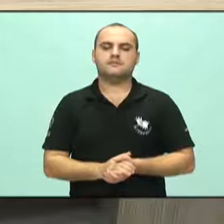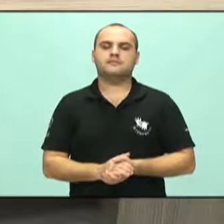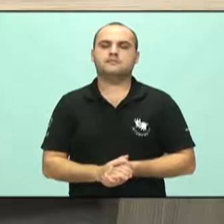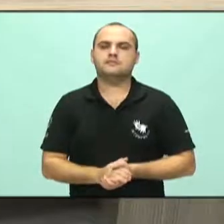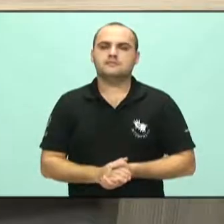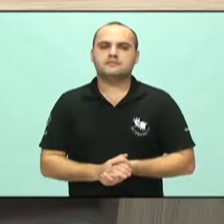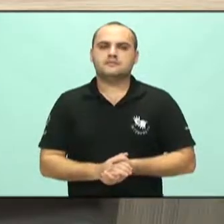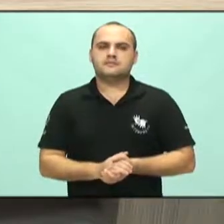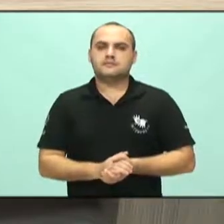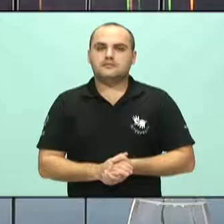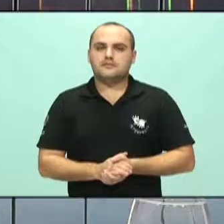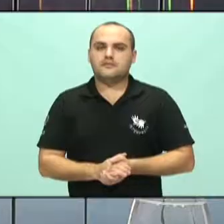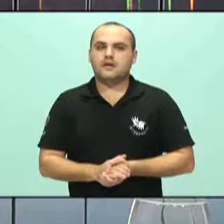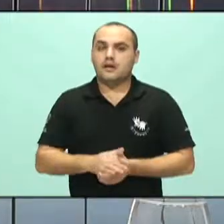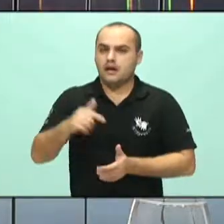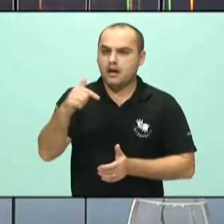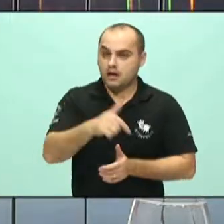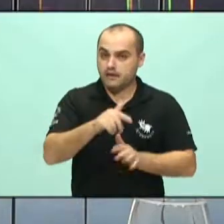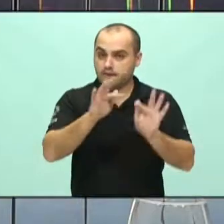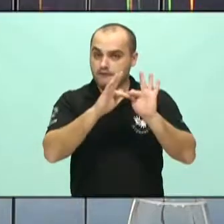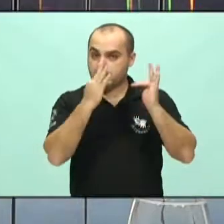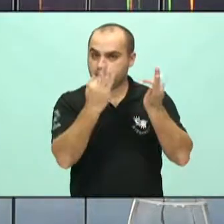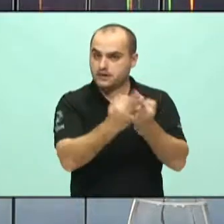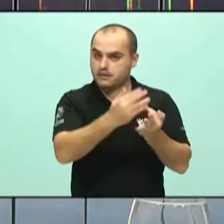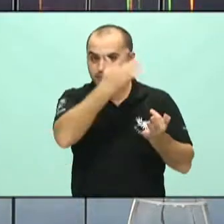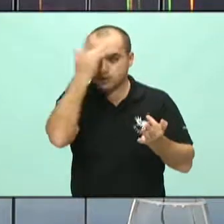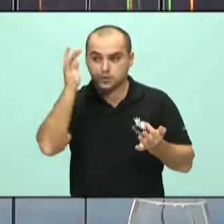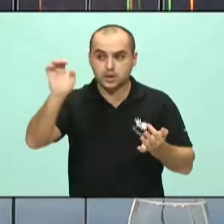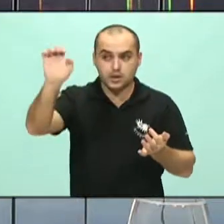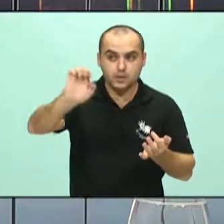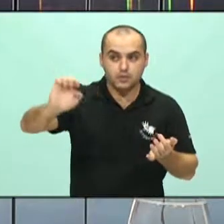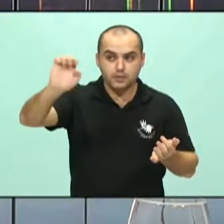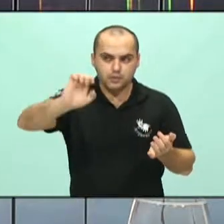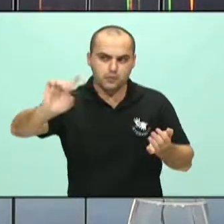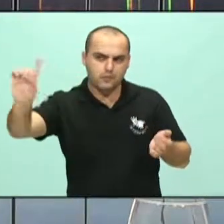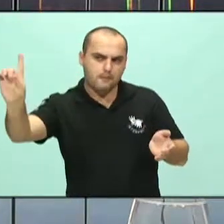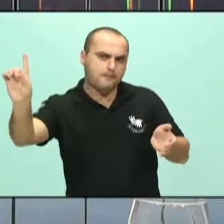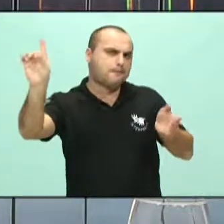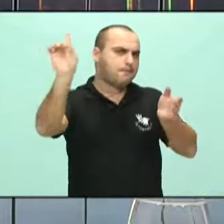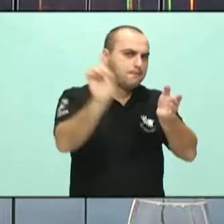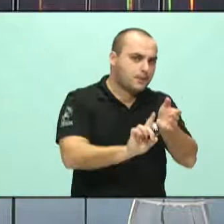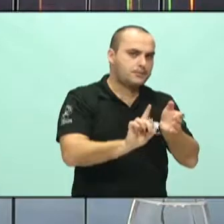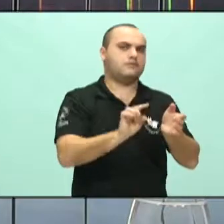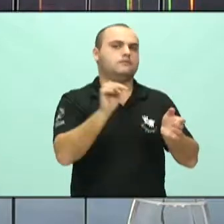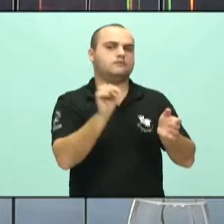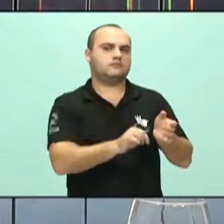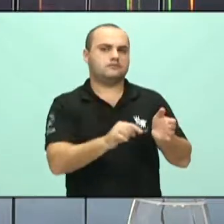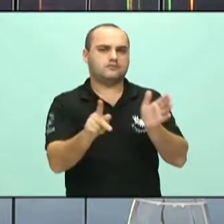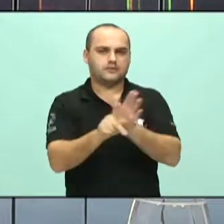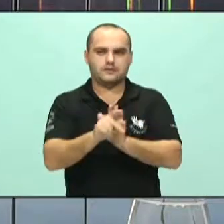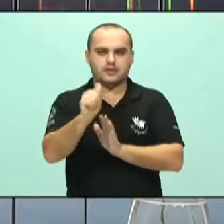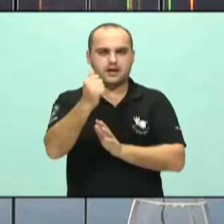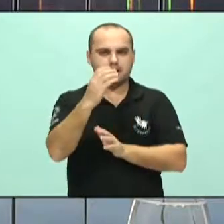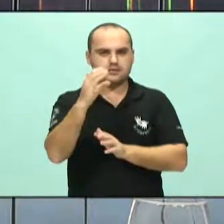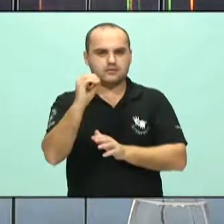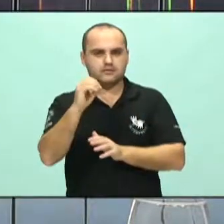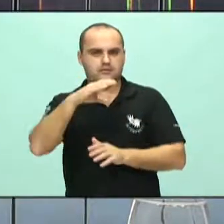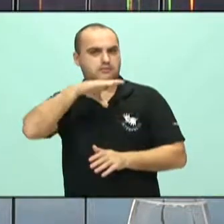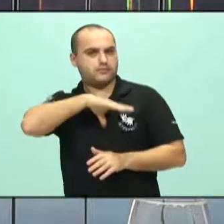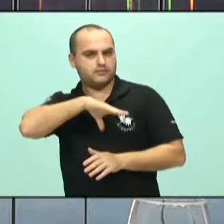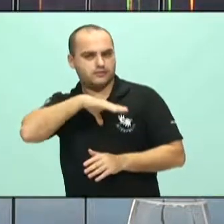de colonizadores europeus que vieram, principalmente dos Açores,